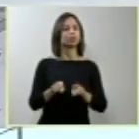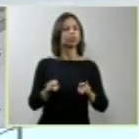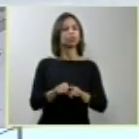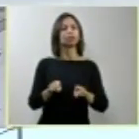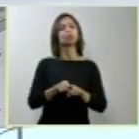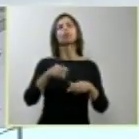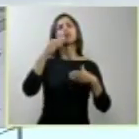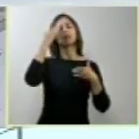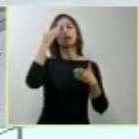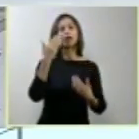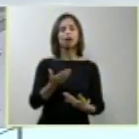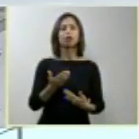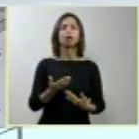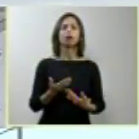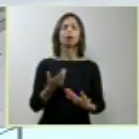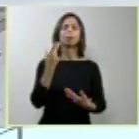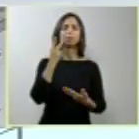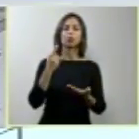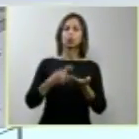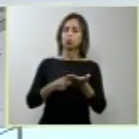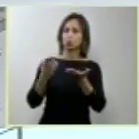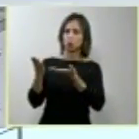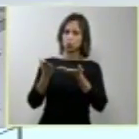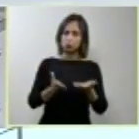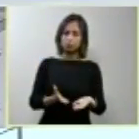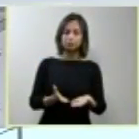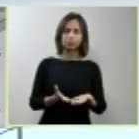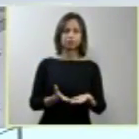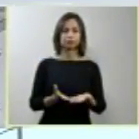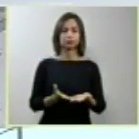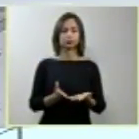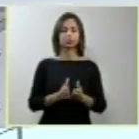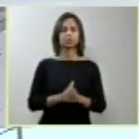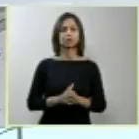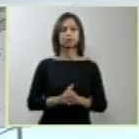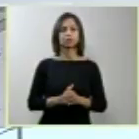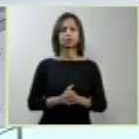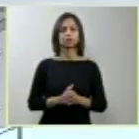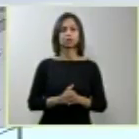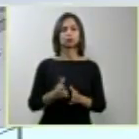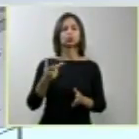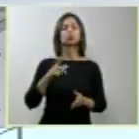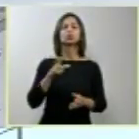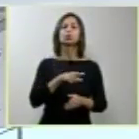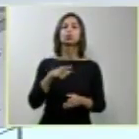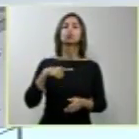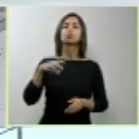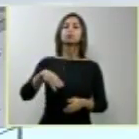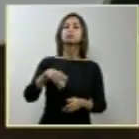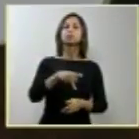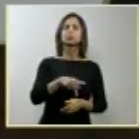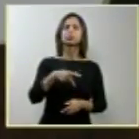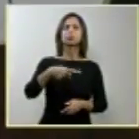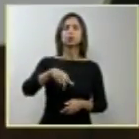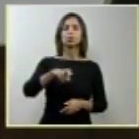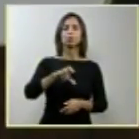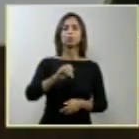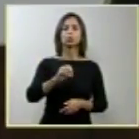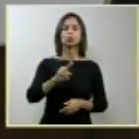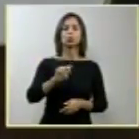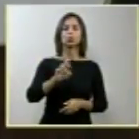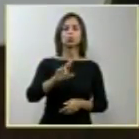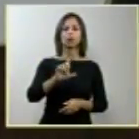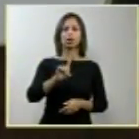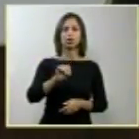agradecê-lo pelo convite. Senhor subprocurador, doutor Guise,